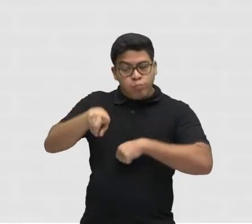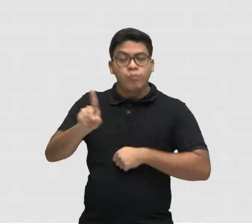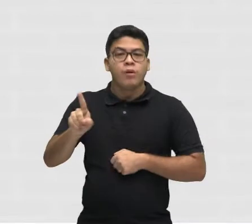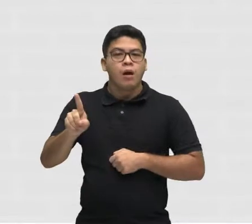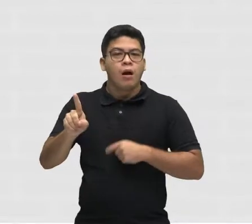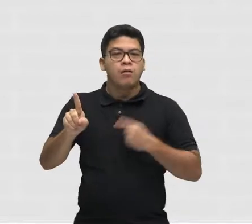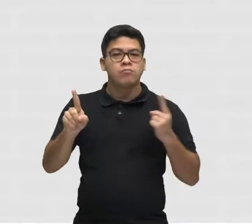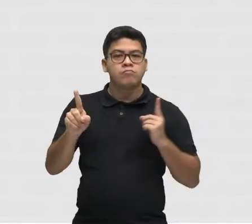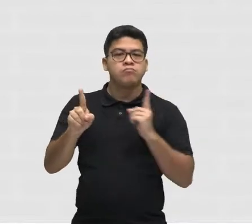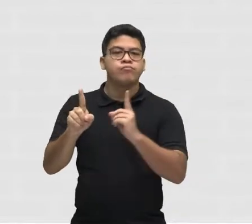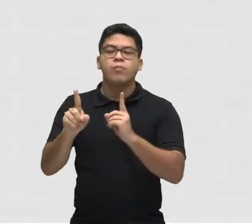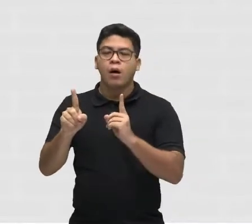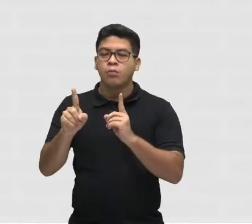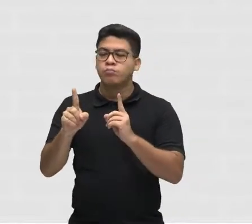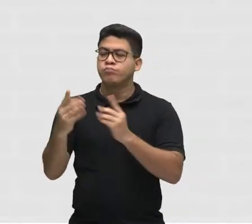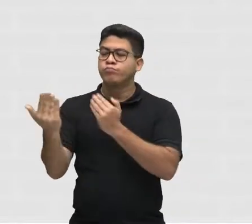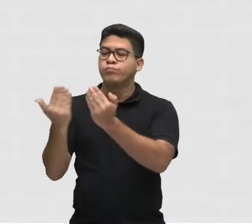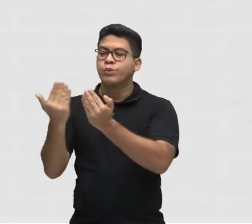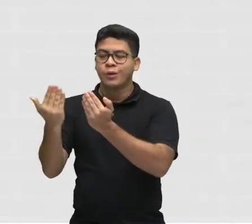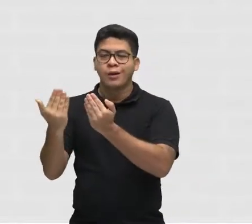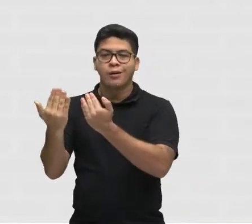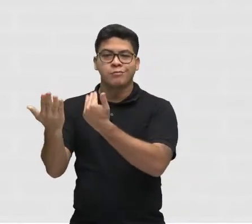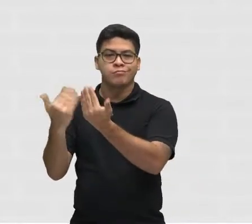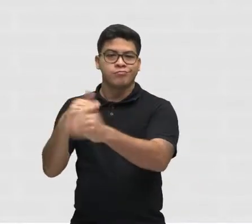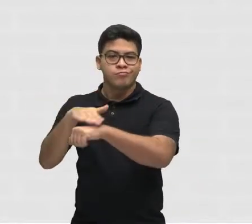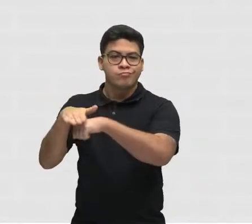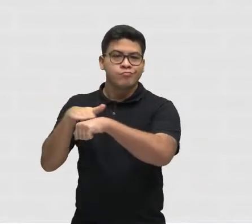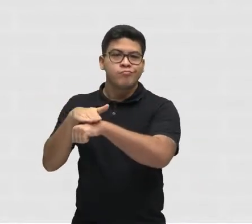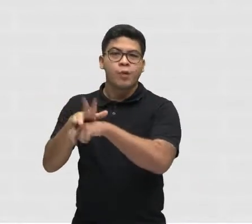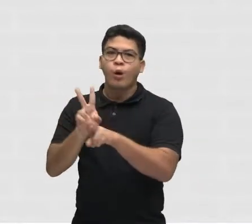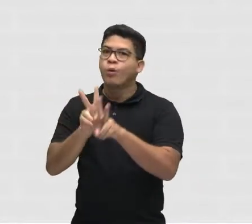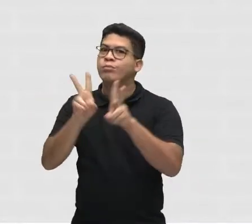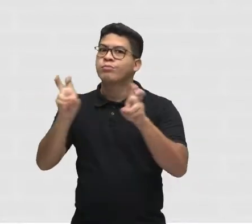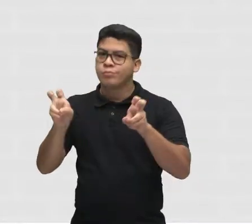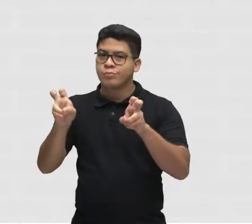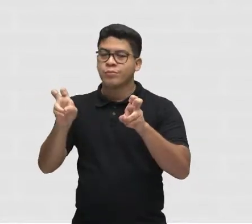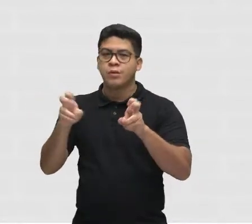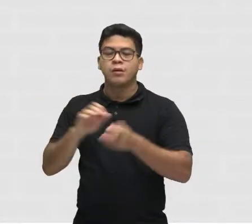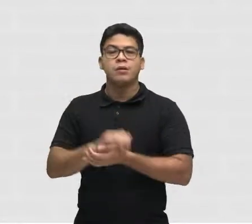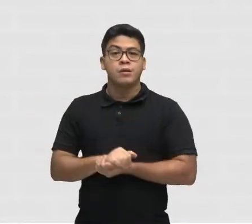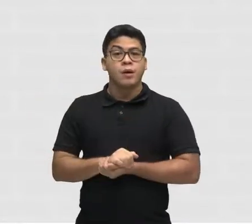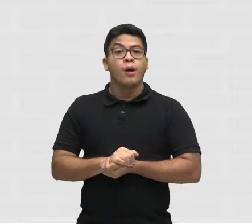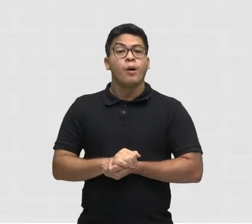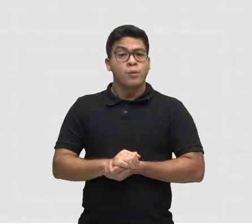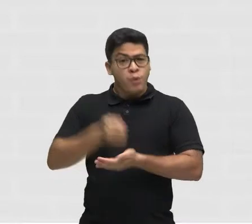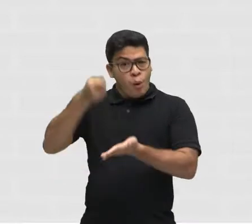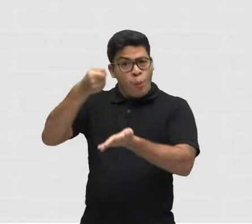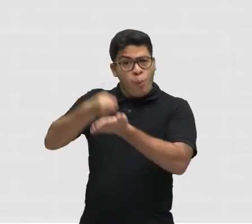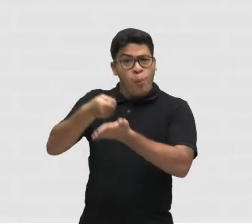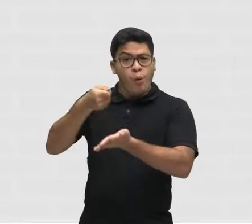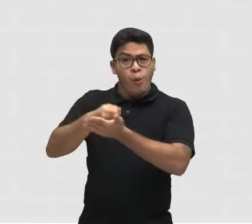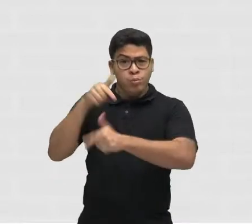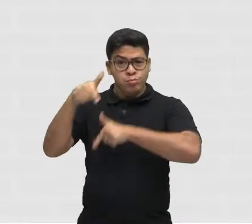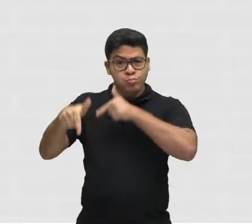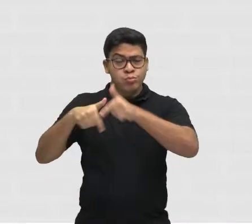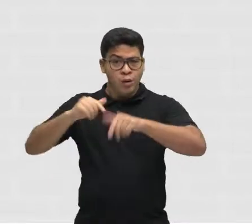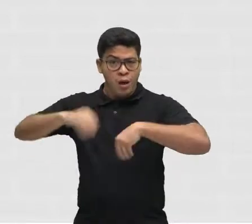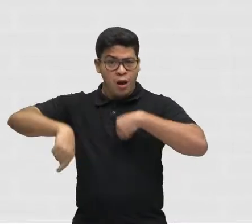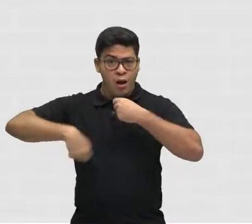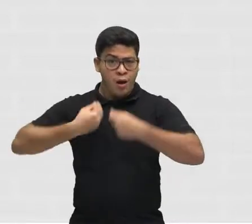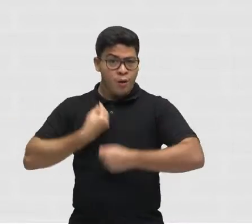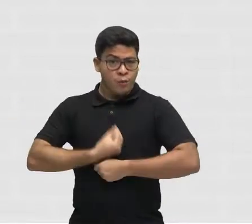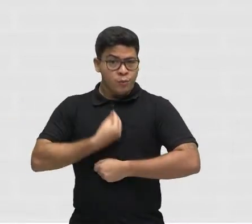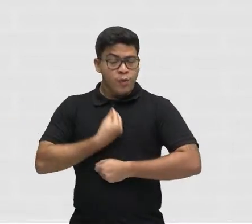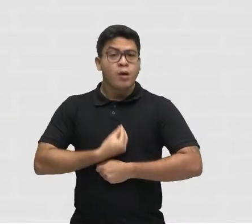comum, principalmente alinhados às cobranças de trabalho, de vida. Aos 30 anos você tem que ter isso, ter aquilo. Então, a gente tem